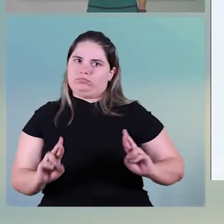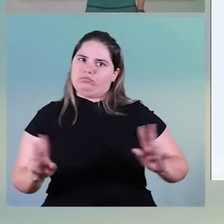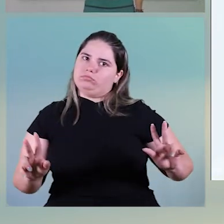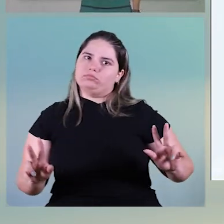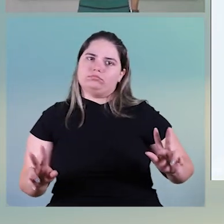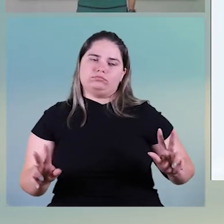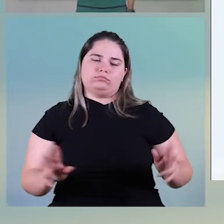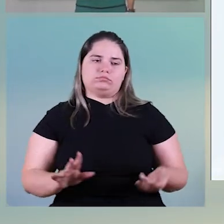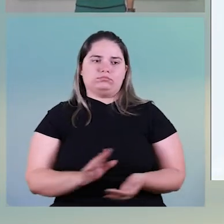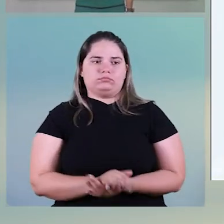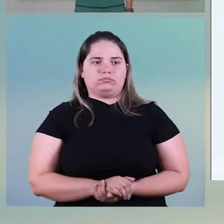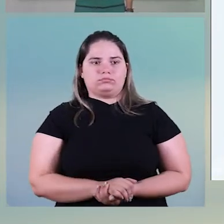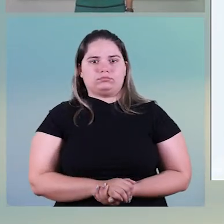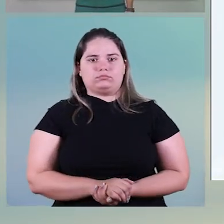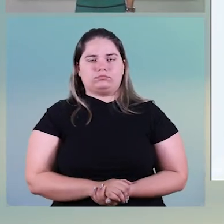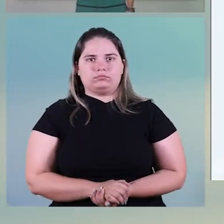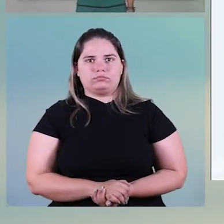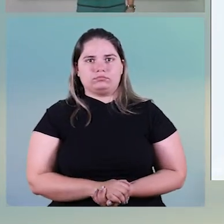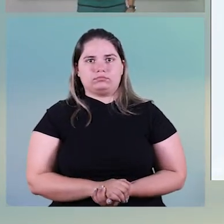Ótimo.